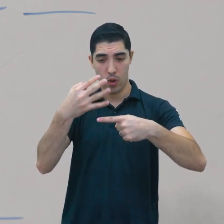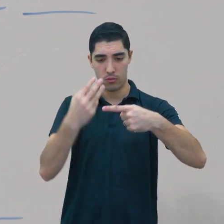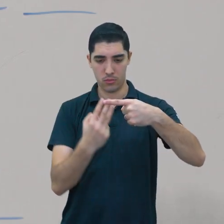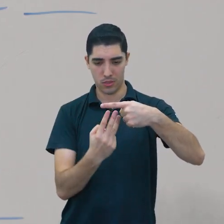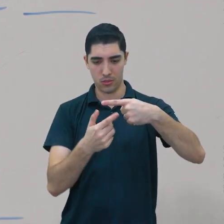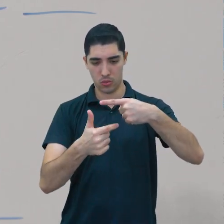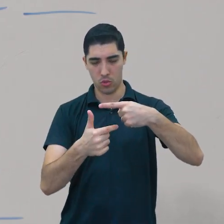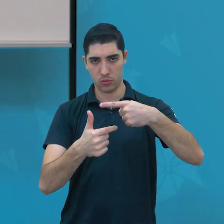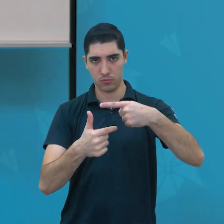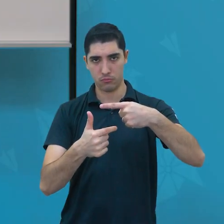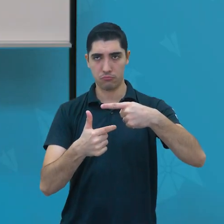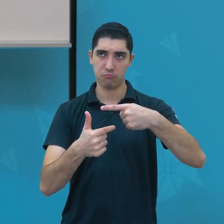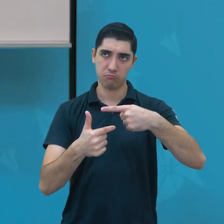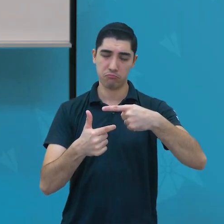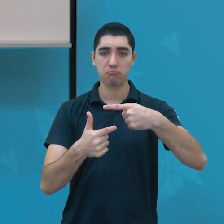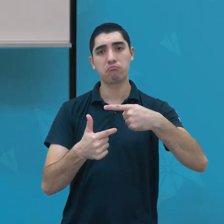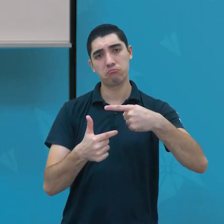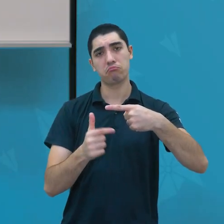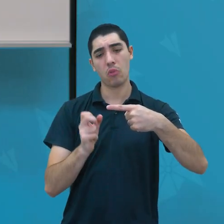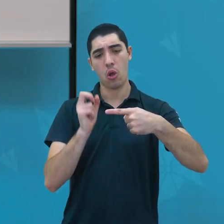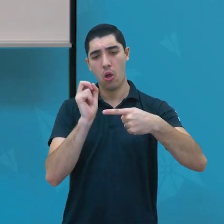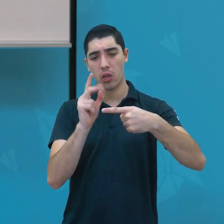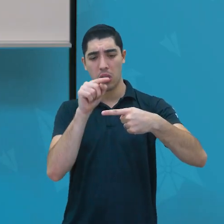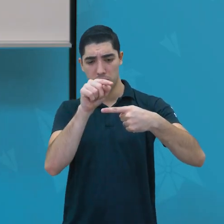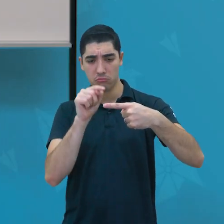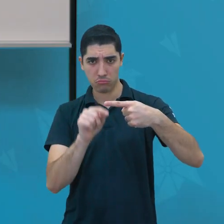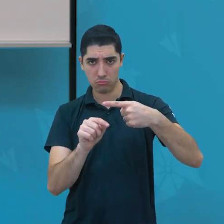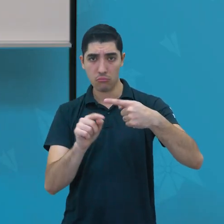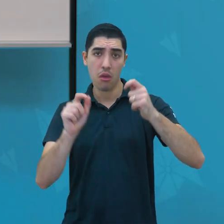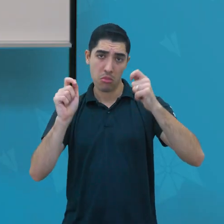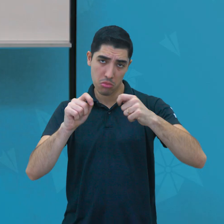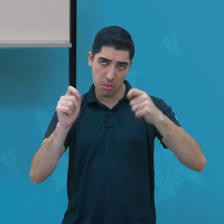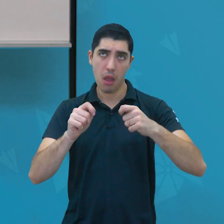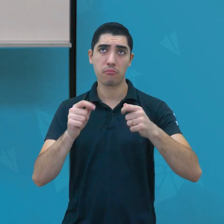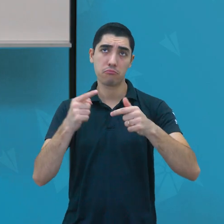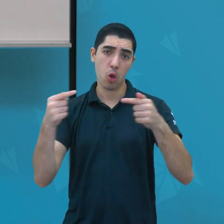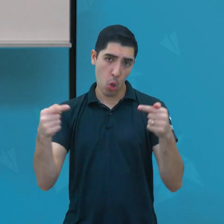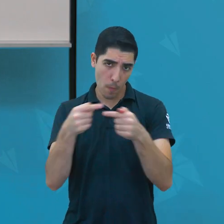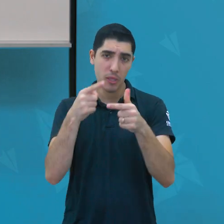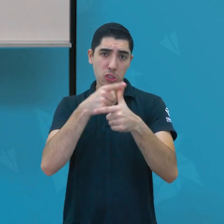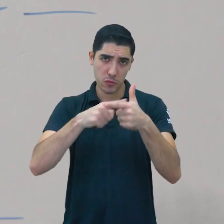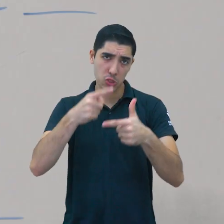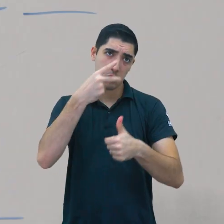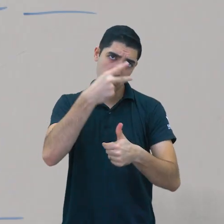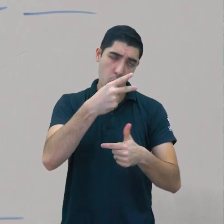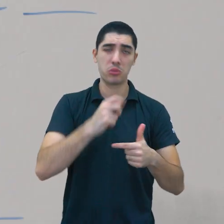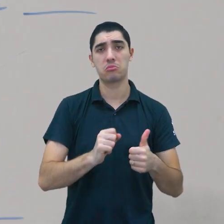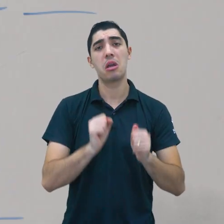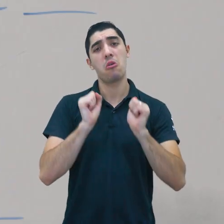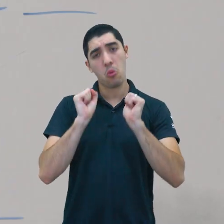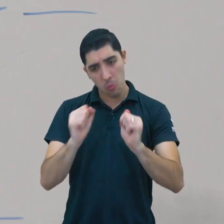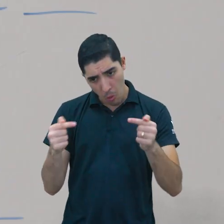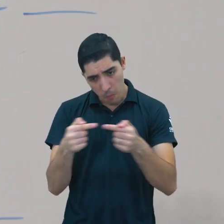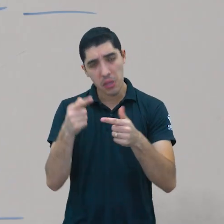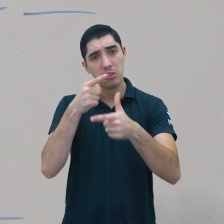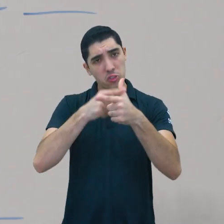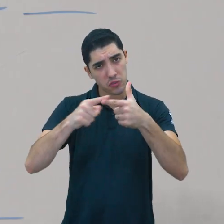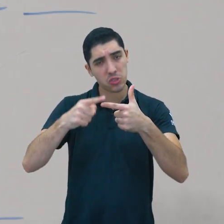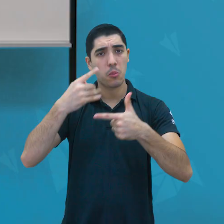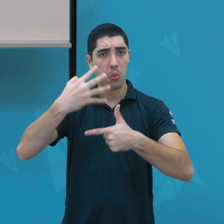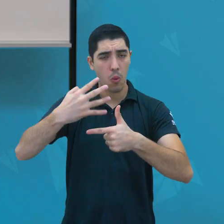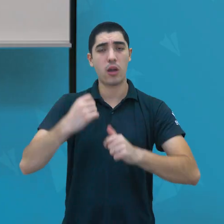o 32, tá, eles são divisíveis por 2, eles são divisíveis por